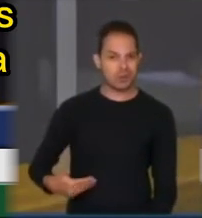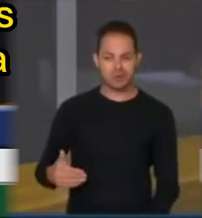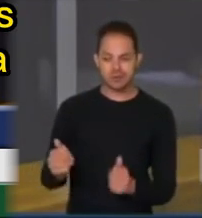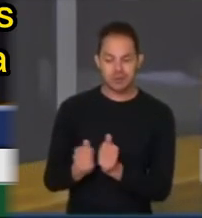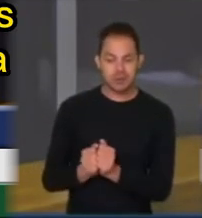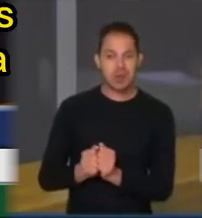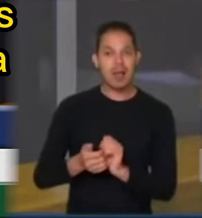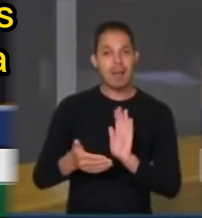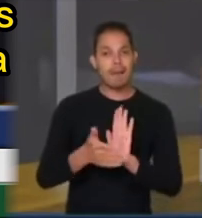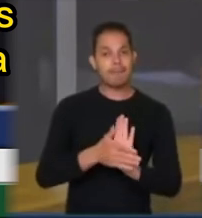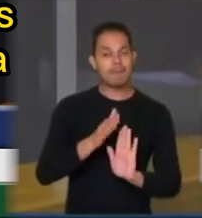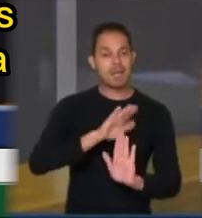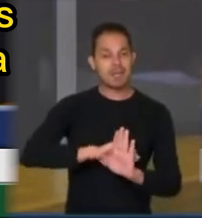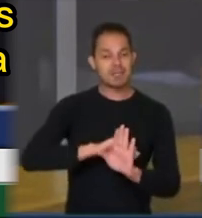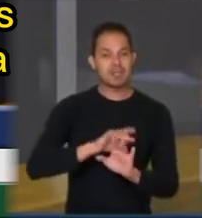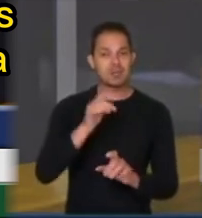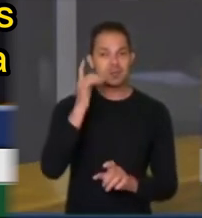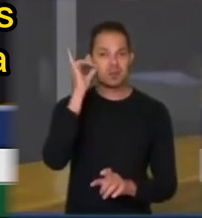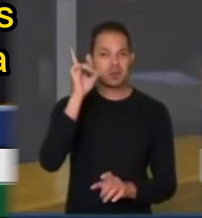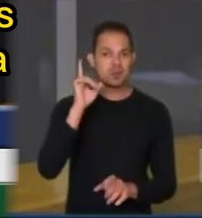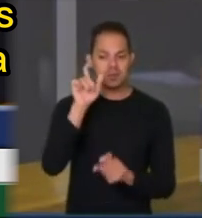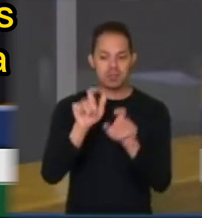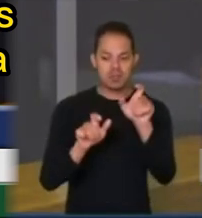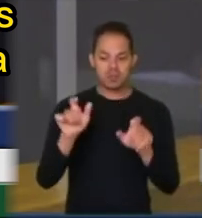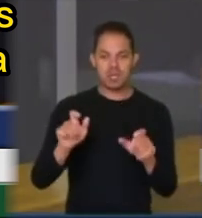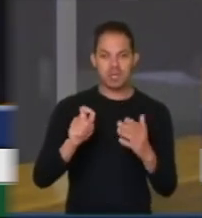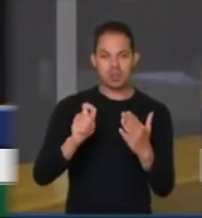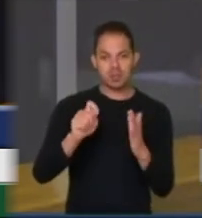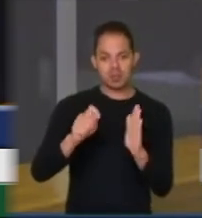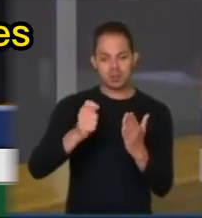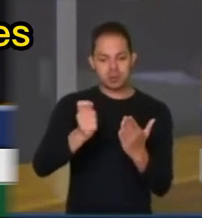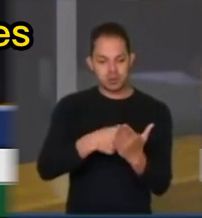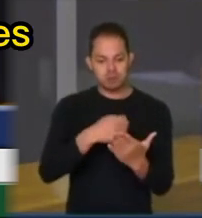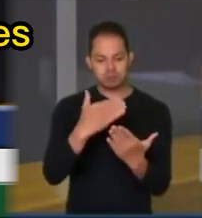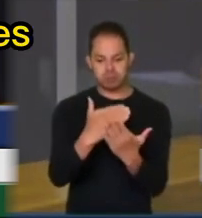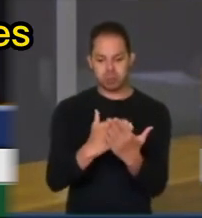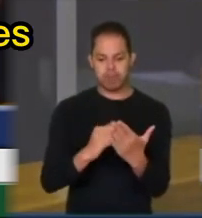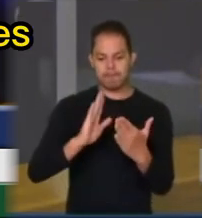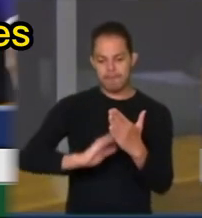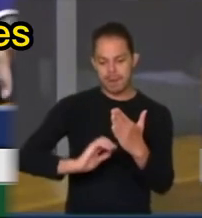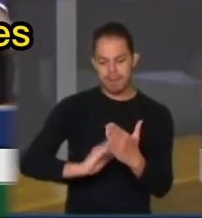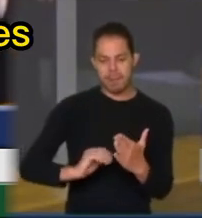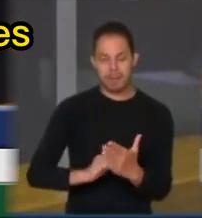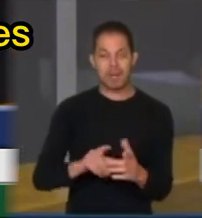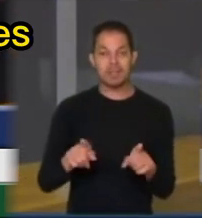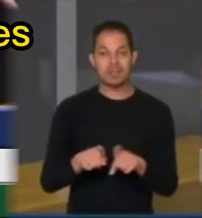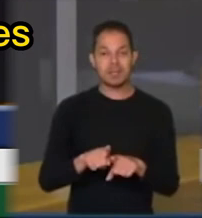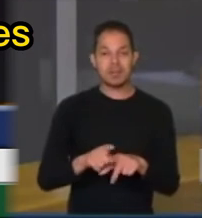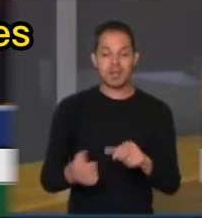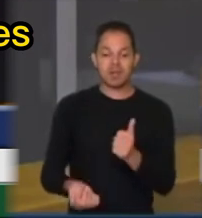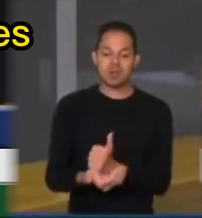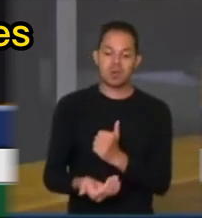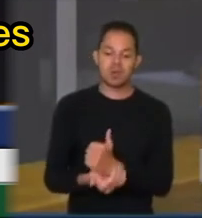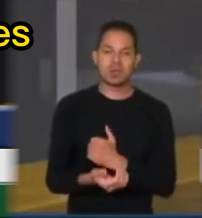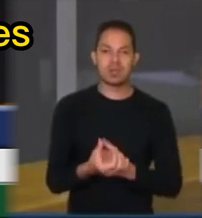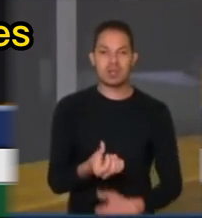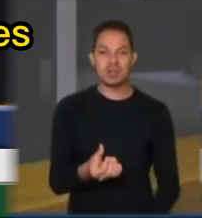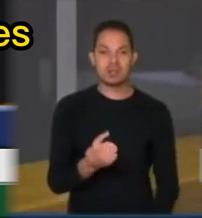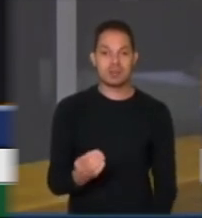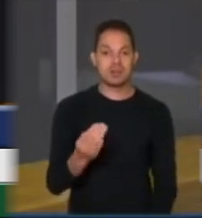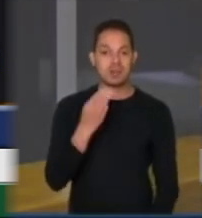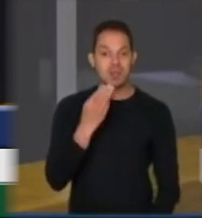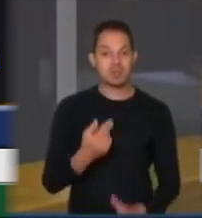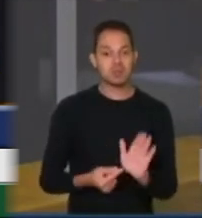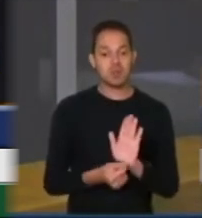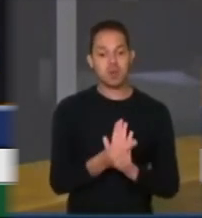estão ameaçando deputados para retirarem assinaturas da CPMI e subornando com 60 milhões do orçamento